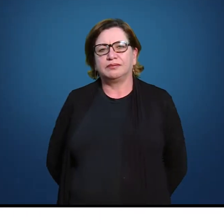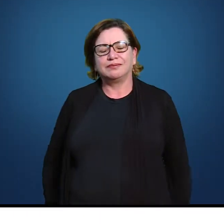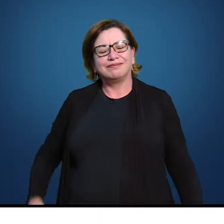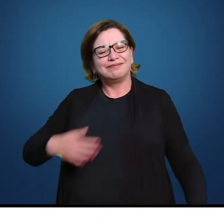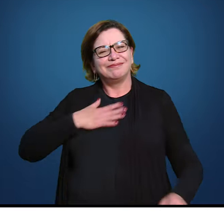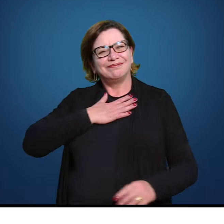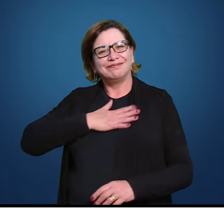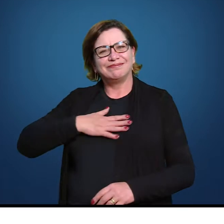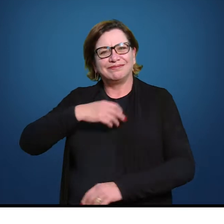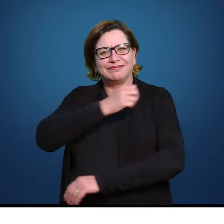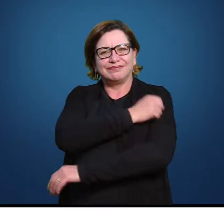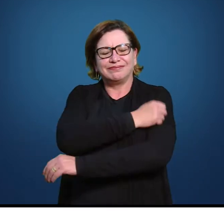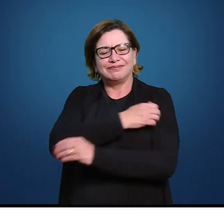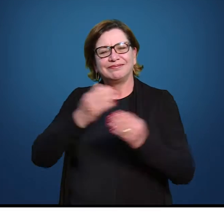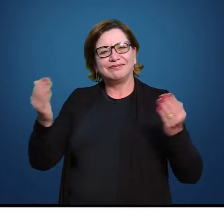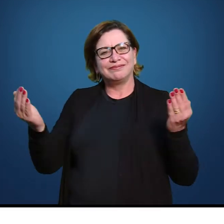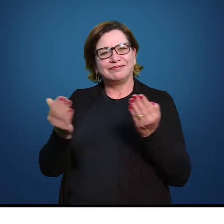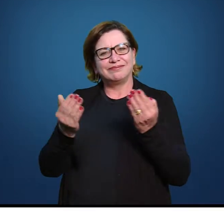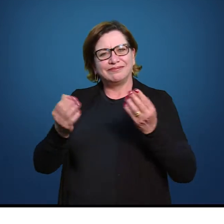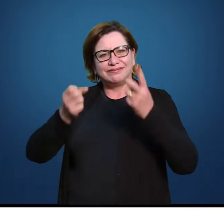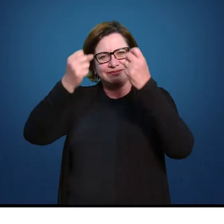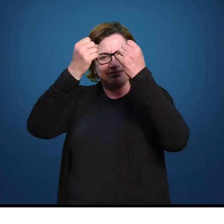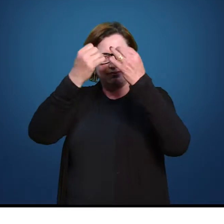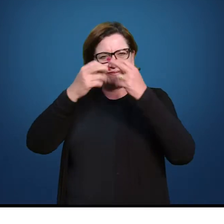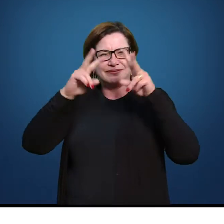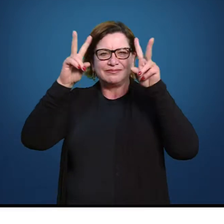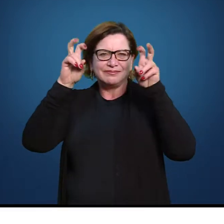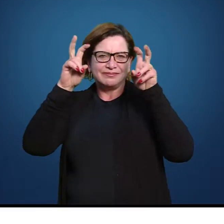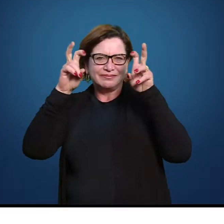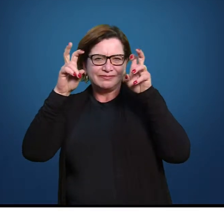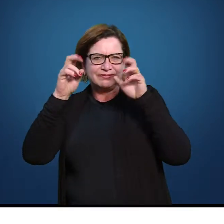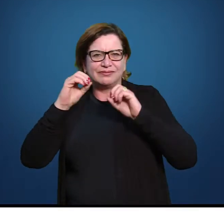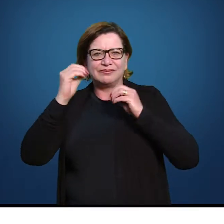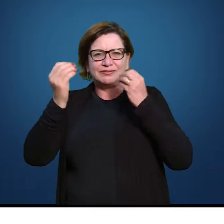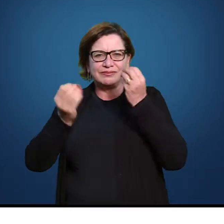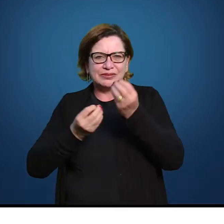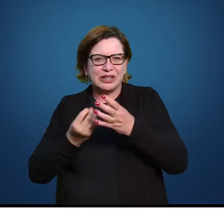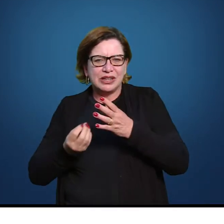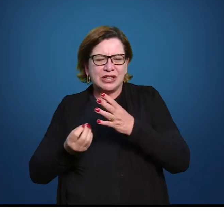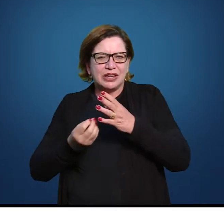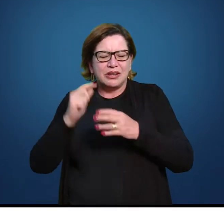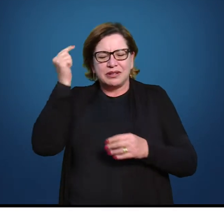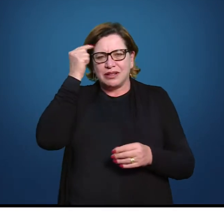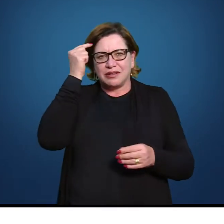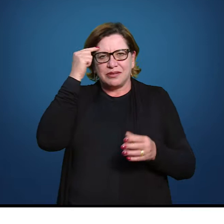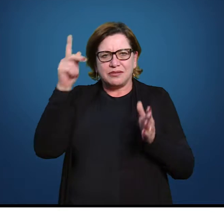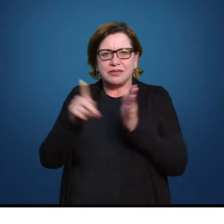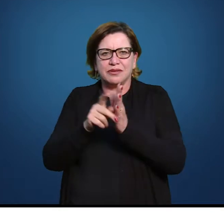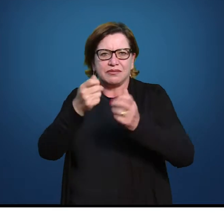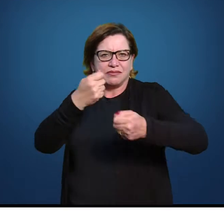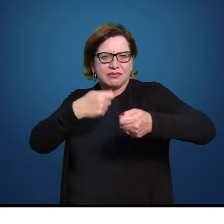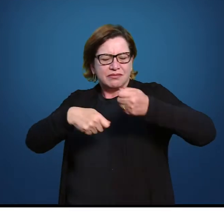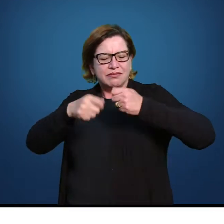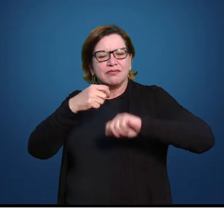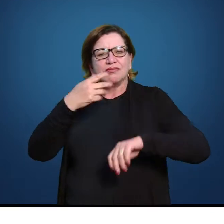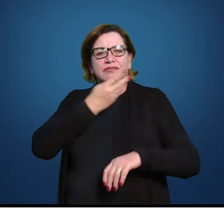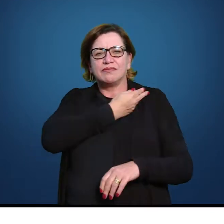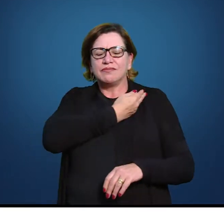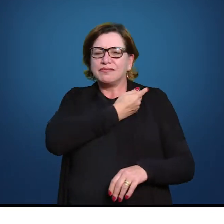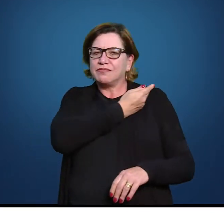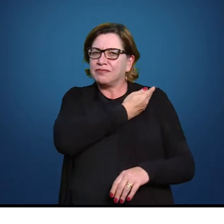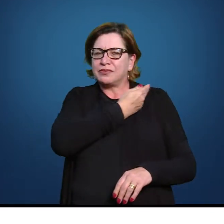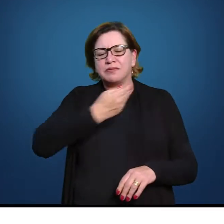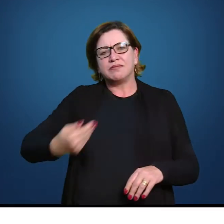Caros alunos, na aula de hoje nós iremos tratar o tema Concepção da Administração Pública, onde nós teremos, dentro